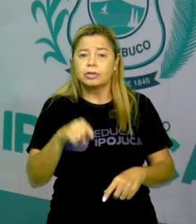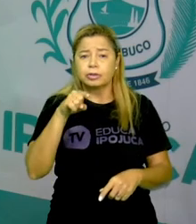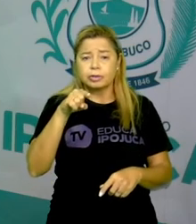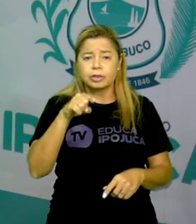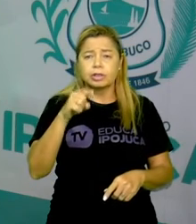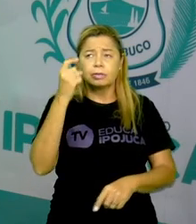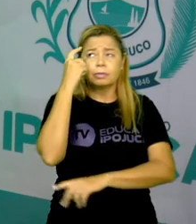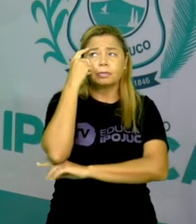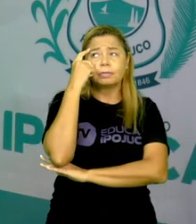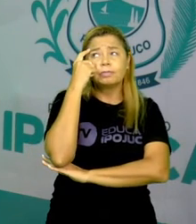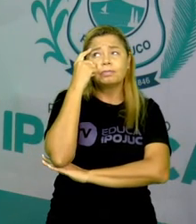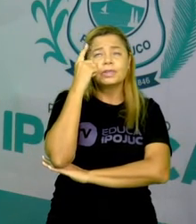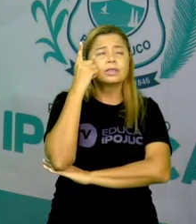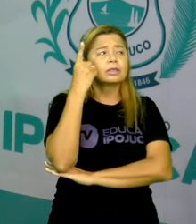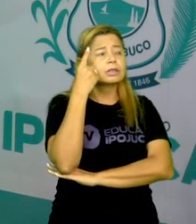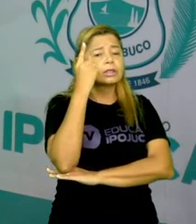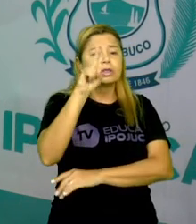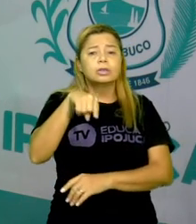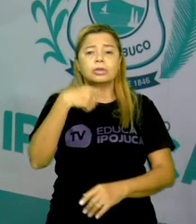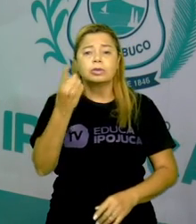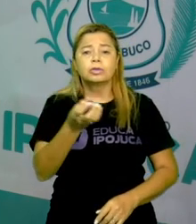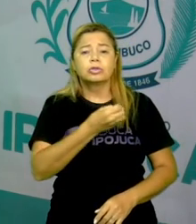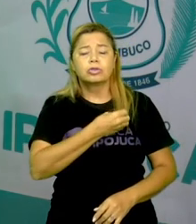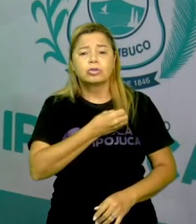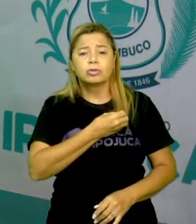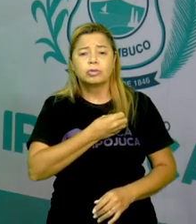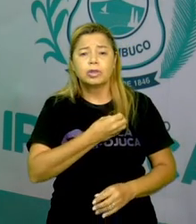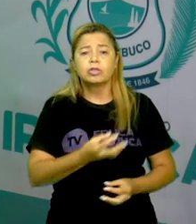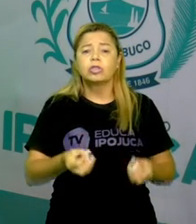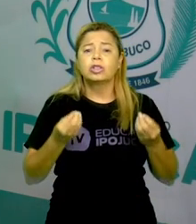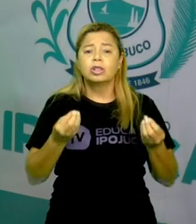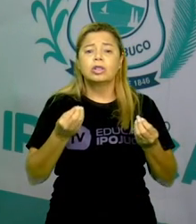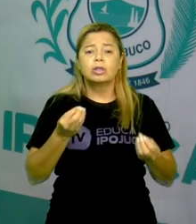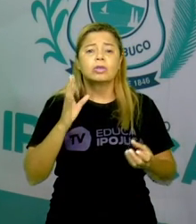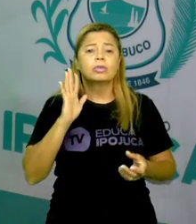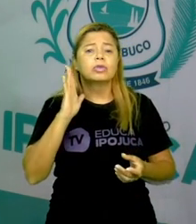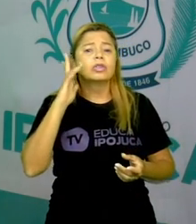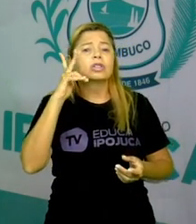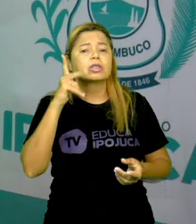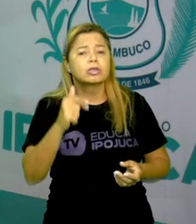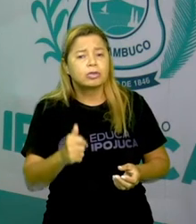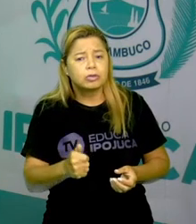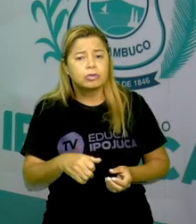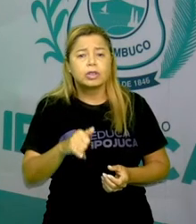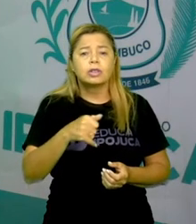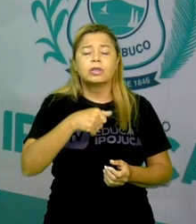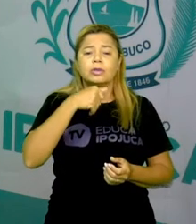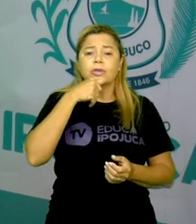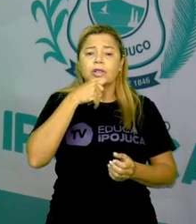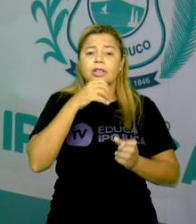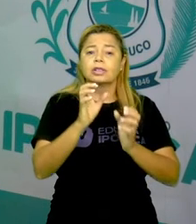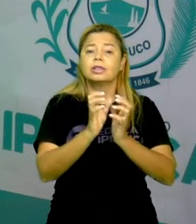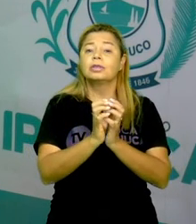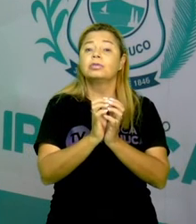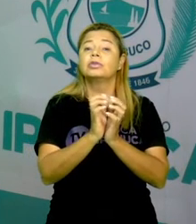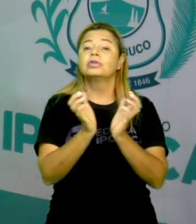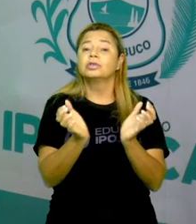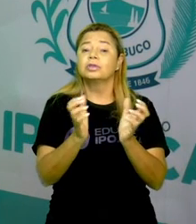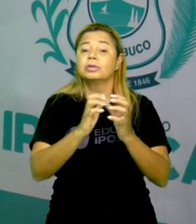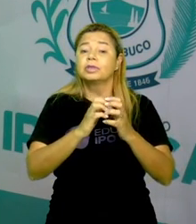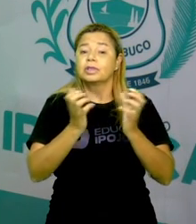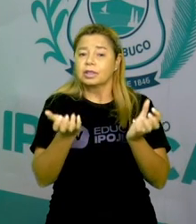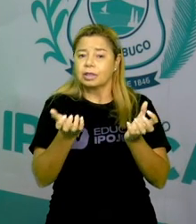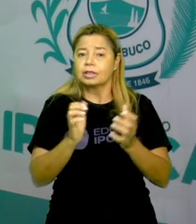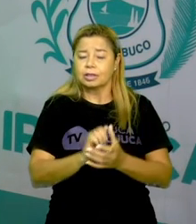agora, tá certo? E como é que a gente vai resolver esse exemplo do Kaki? E isso vai ser a resolução da nossa próxima aula.